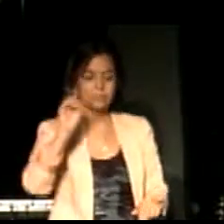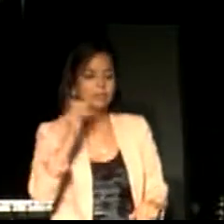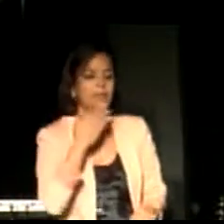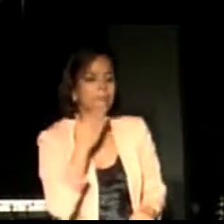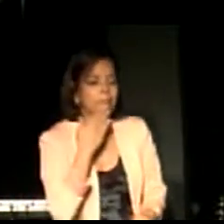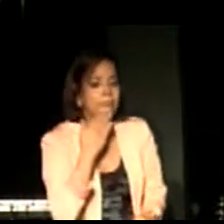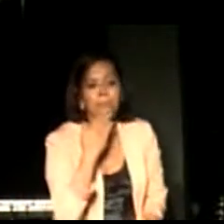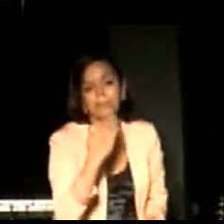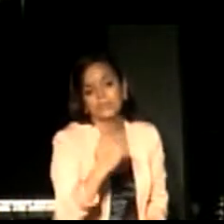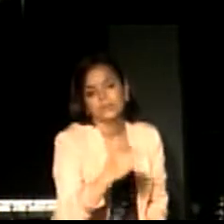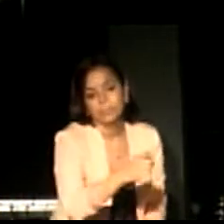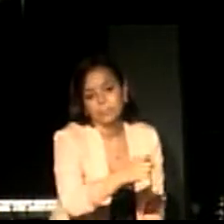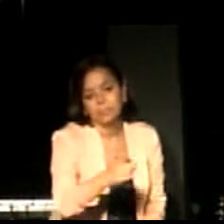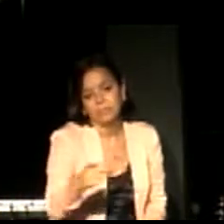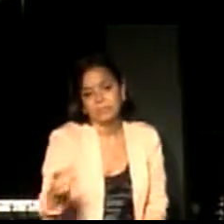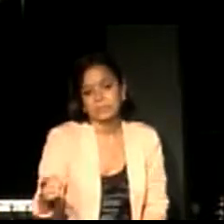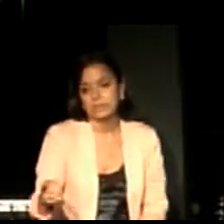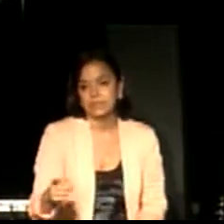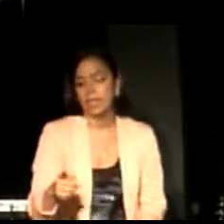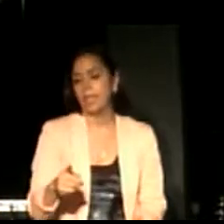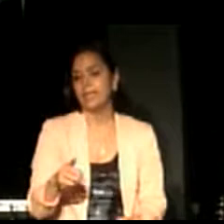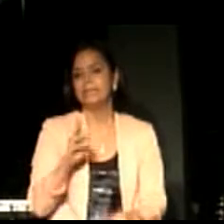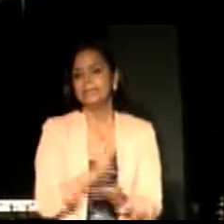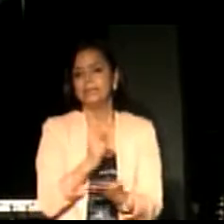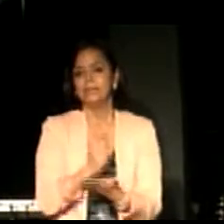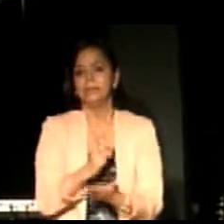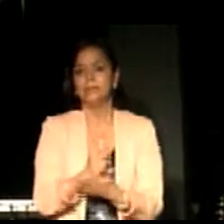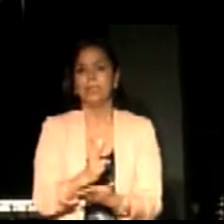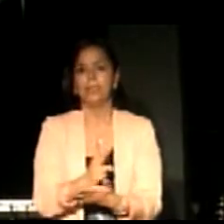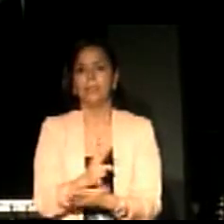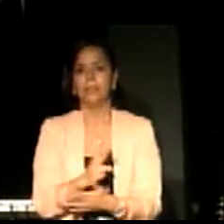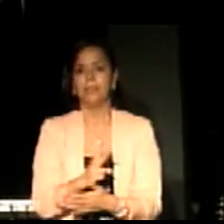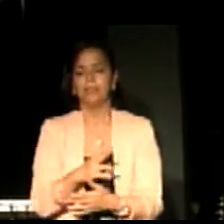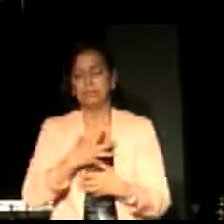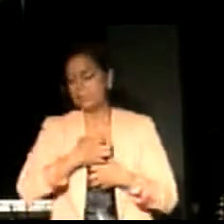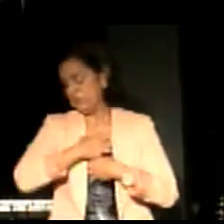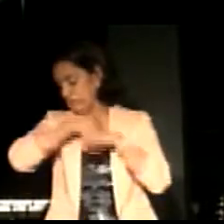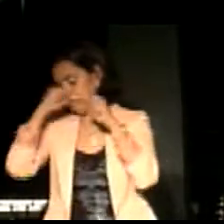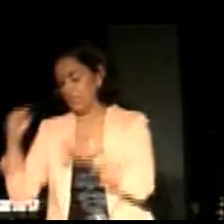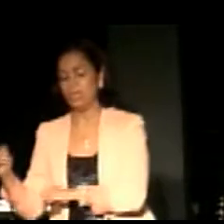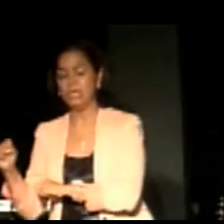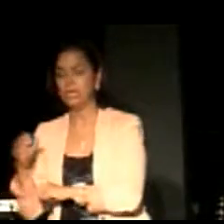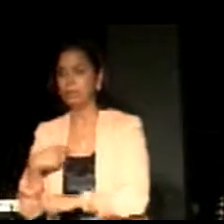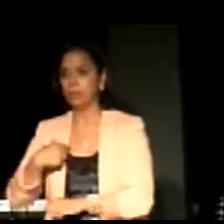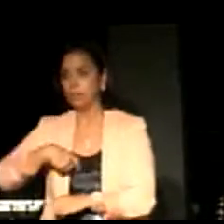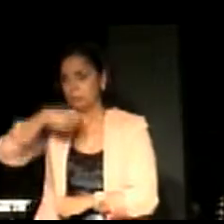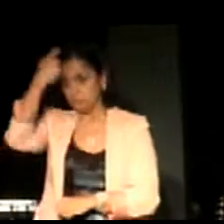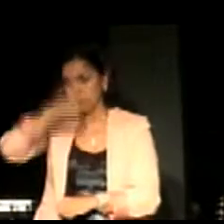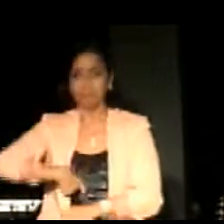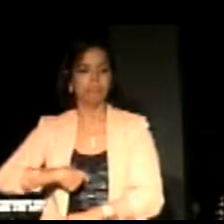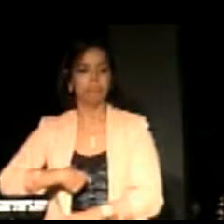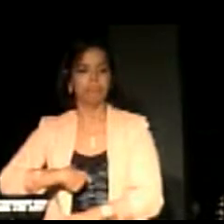você se desfaça do seu temperamento. Deus não pede que você